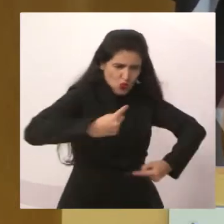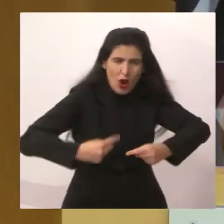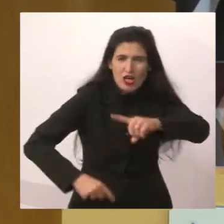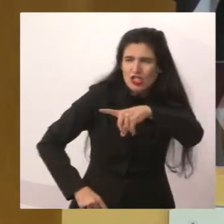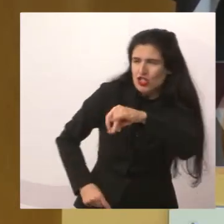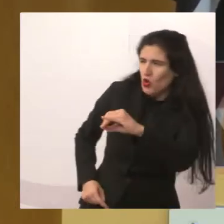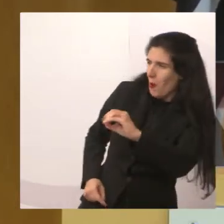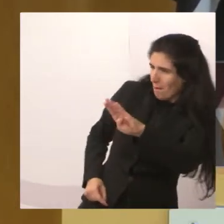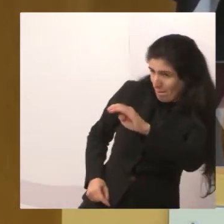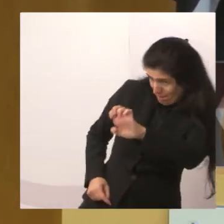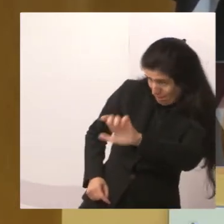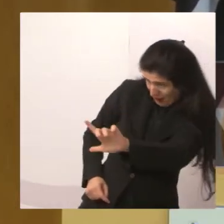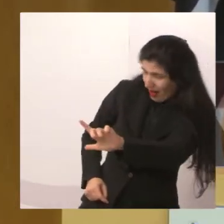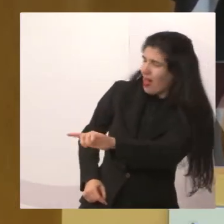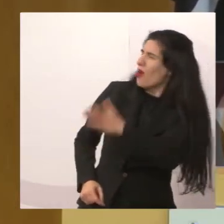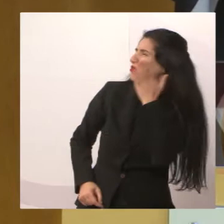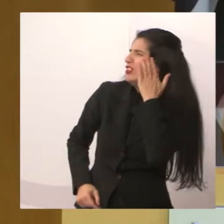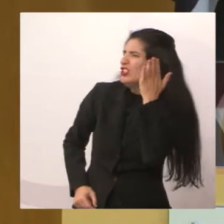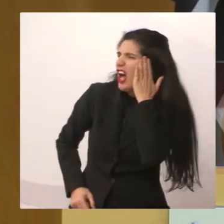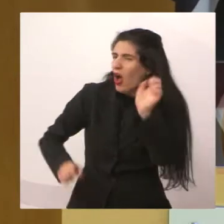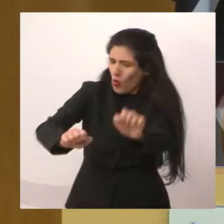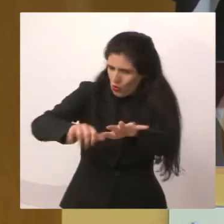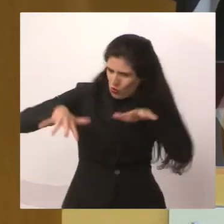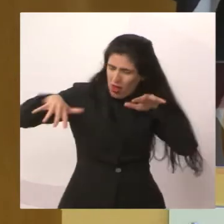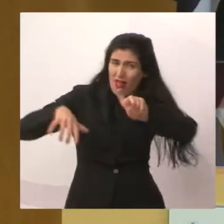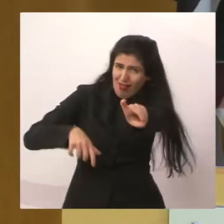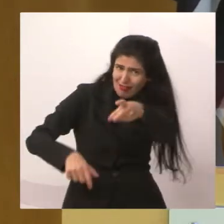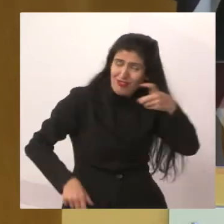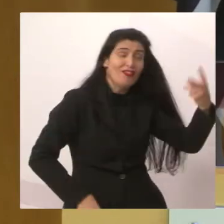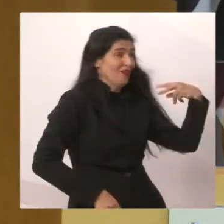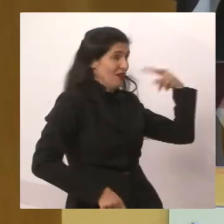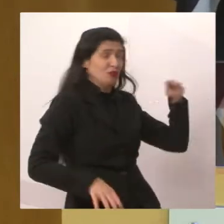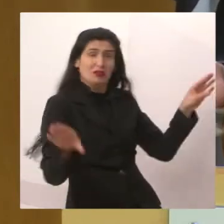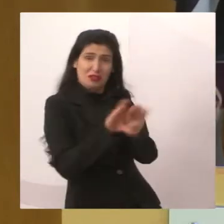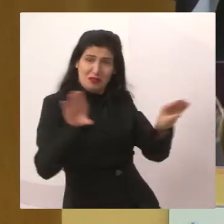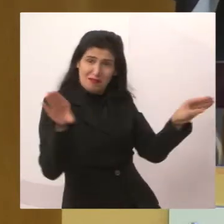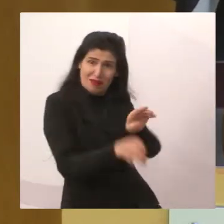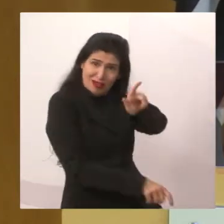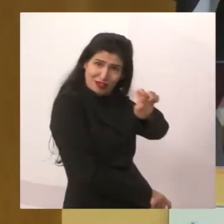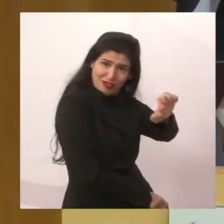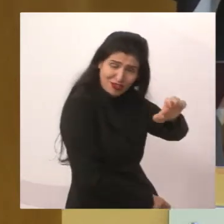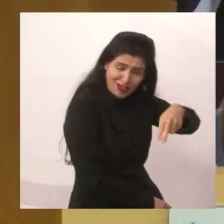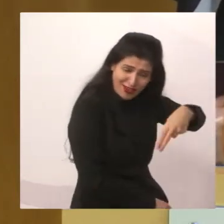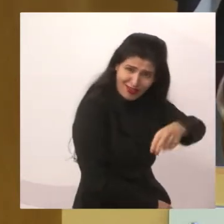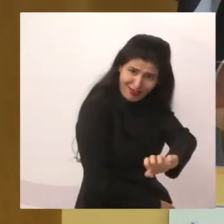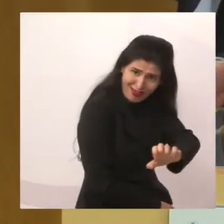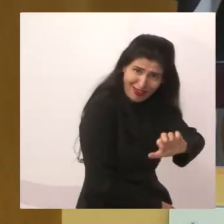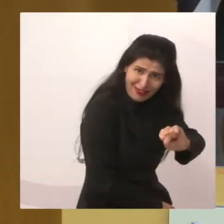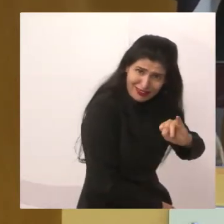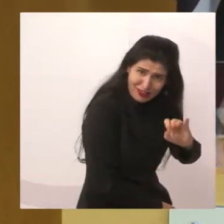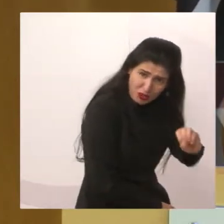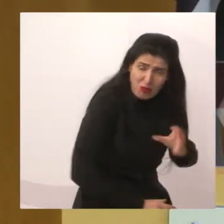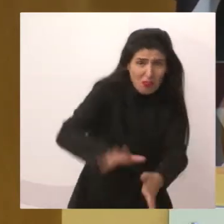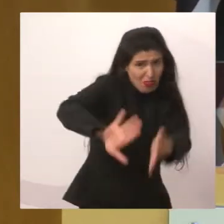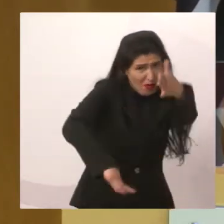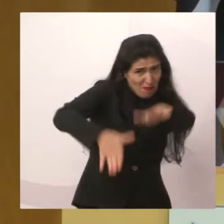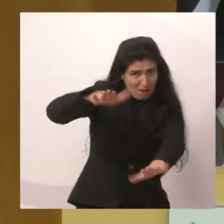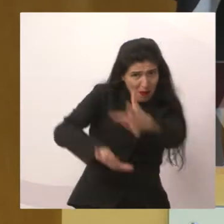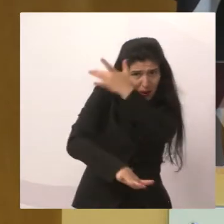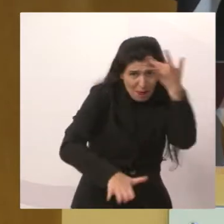aqui, aproveito e faço um cumprimento para ele, foi vereador, Genésio. Depende muito do gosto de quem está assinando o